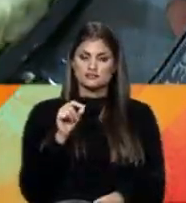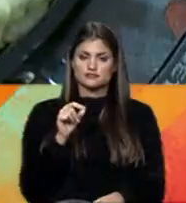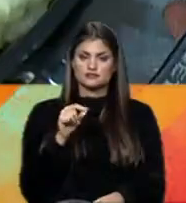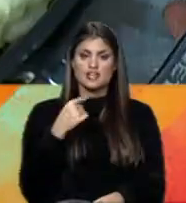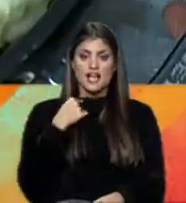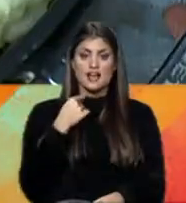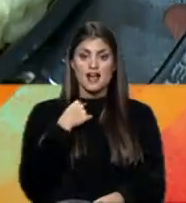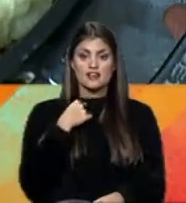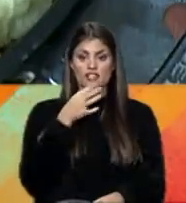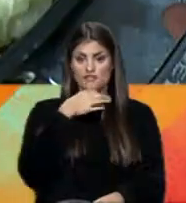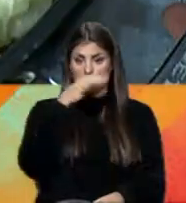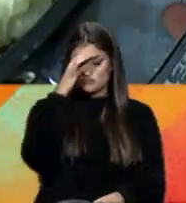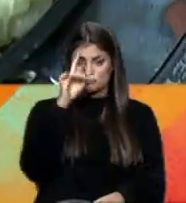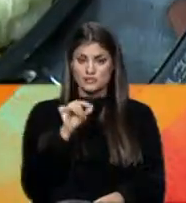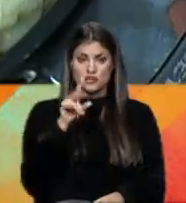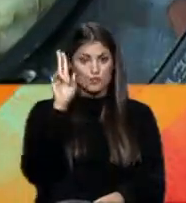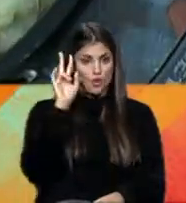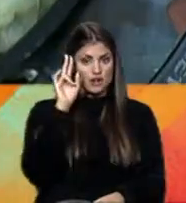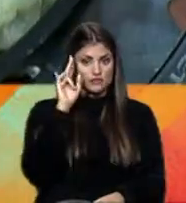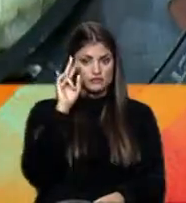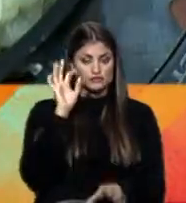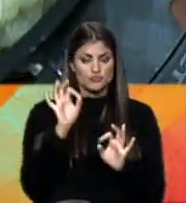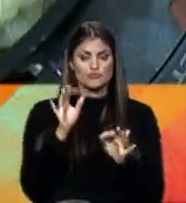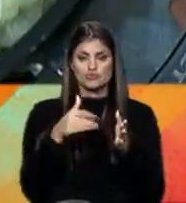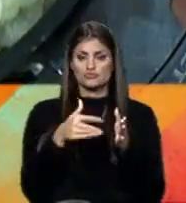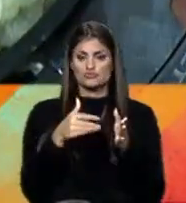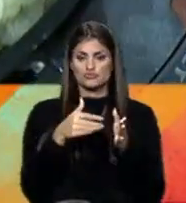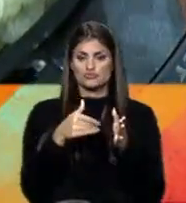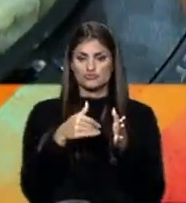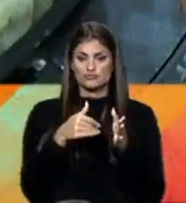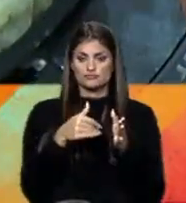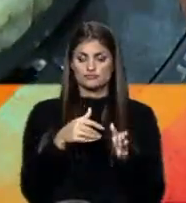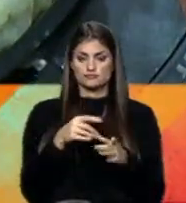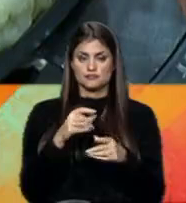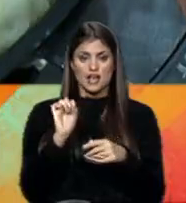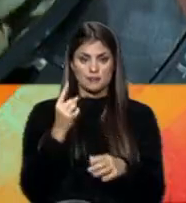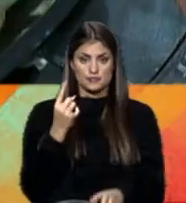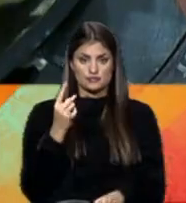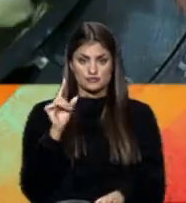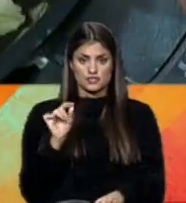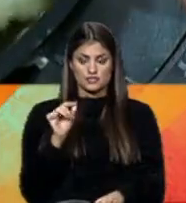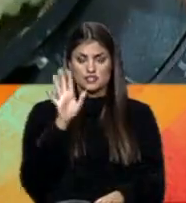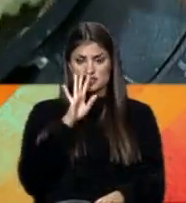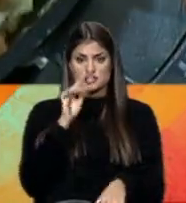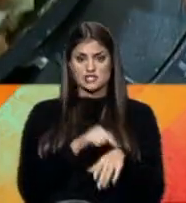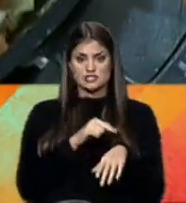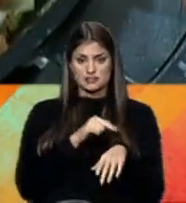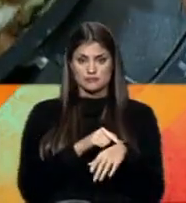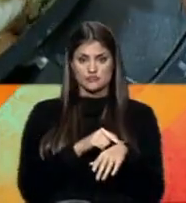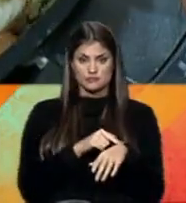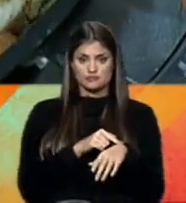a carne de frango ou a carne de coelho também fica cozinhada, porque cose rápido. Aliás, se estiver muito tempo, ela vai